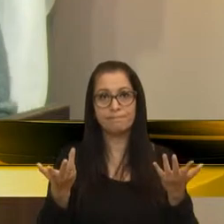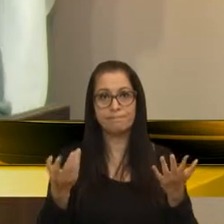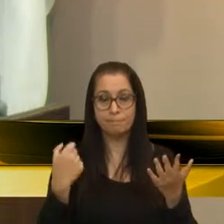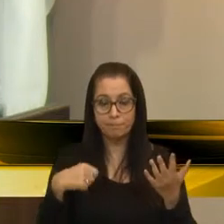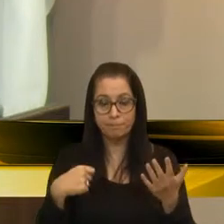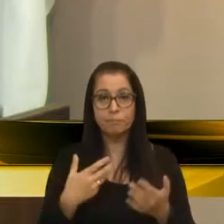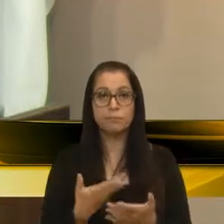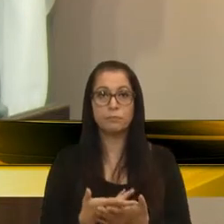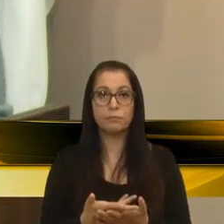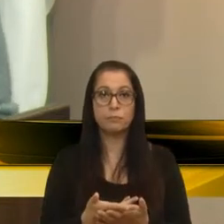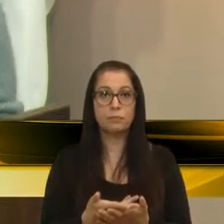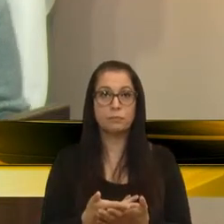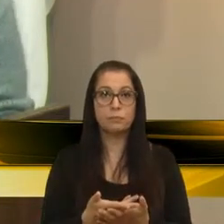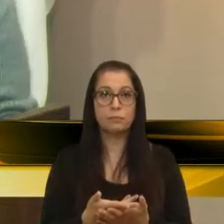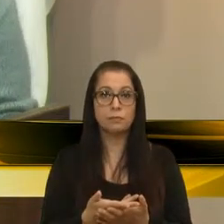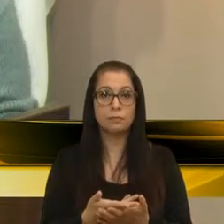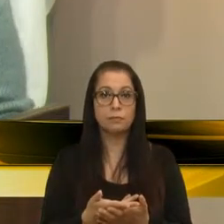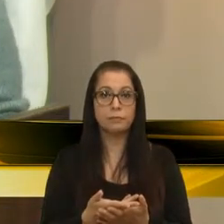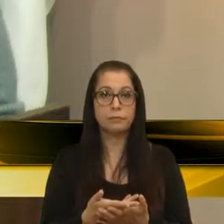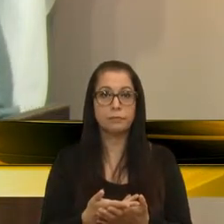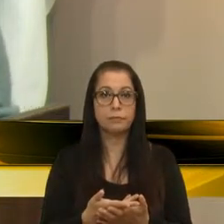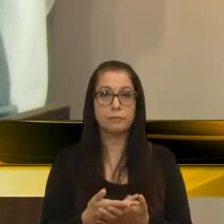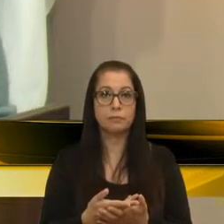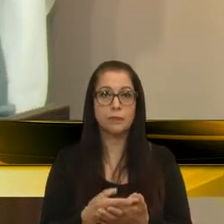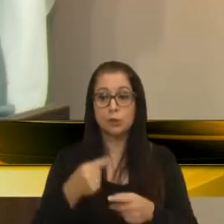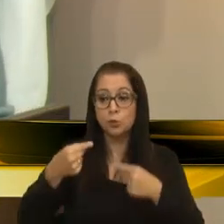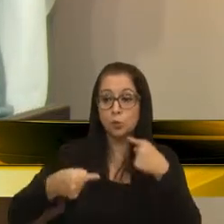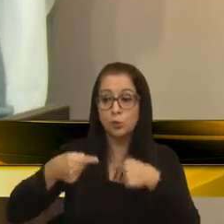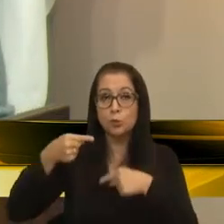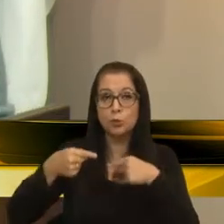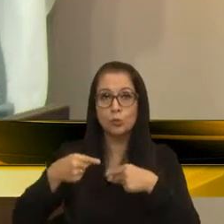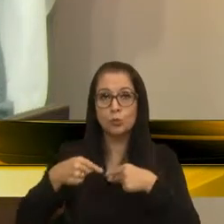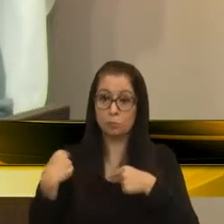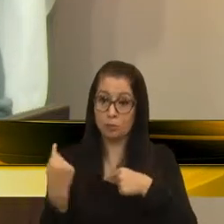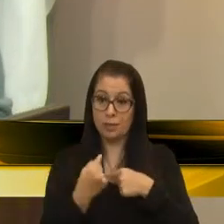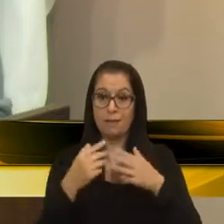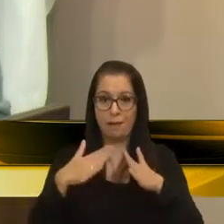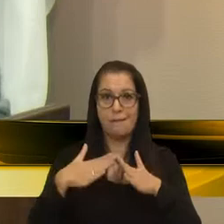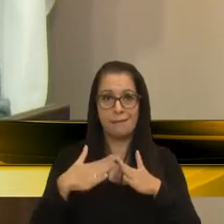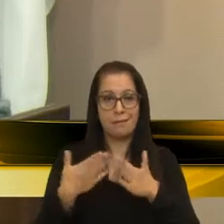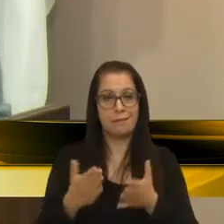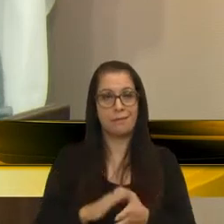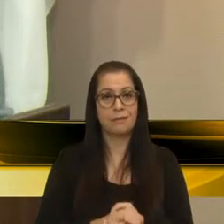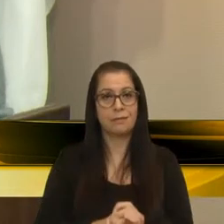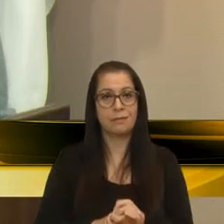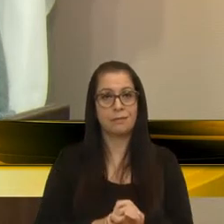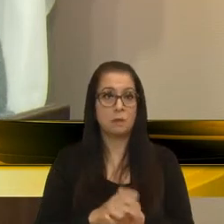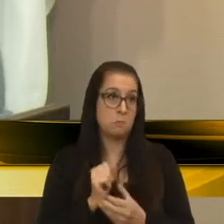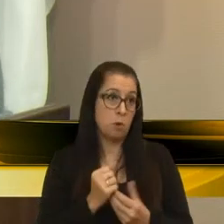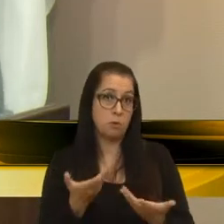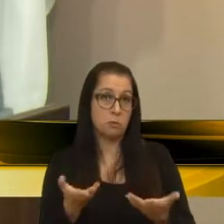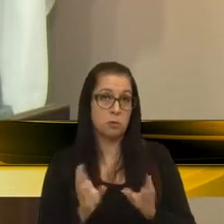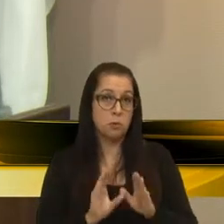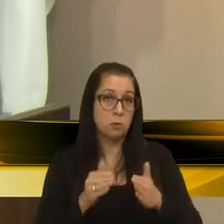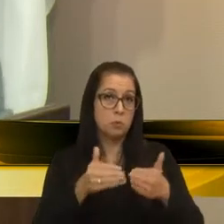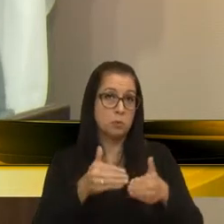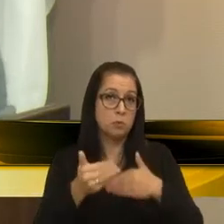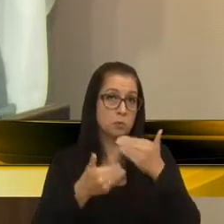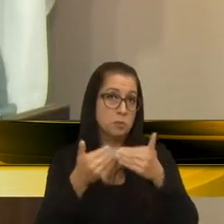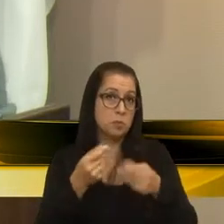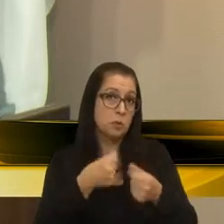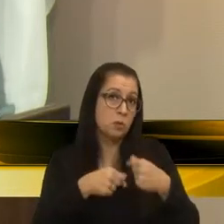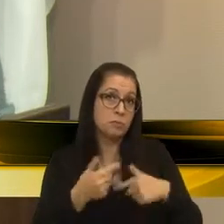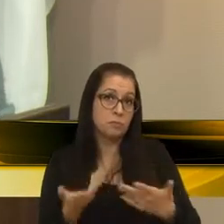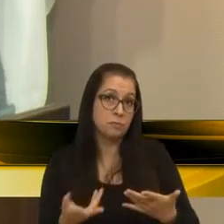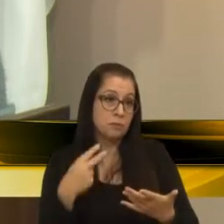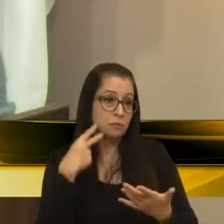né, ser puxado por essa casa, pode ser pela Comissão de Desenvolvimento